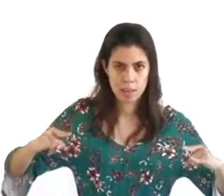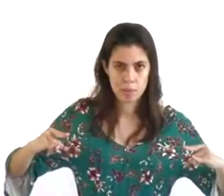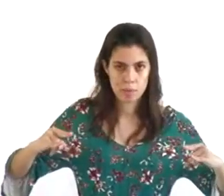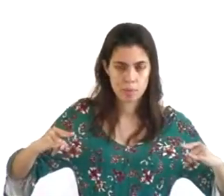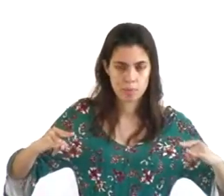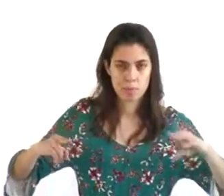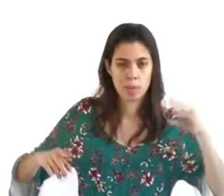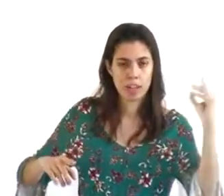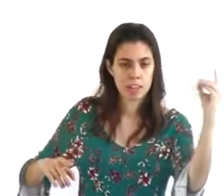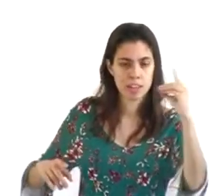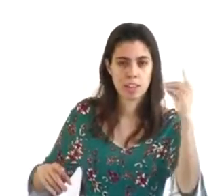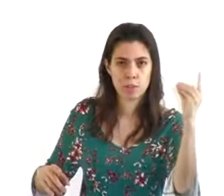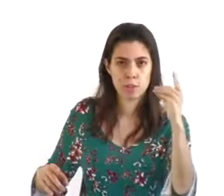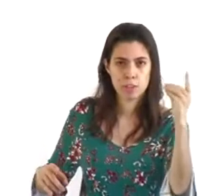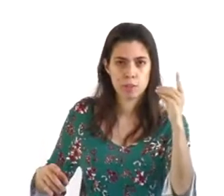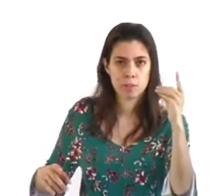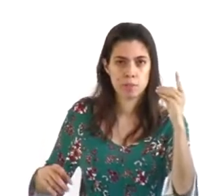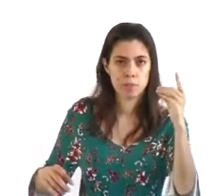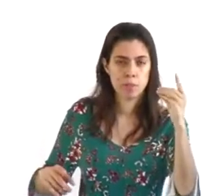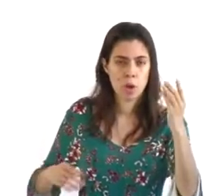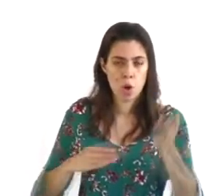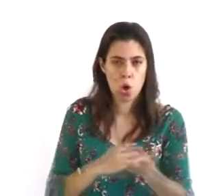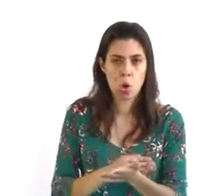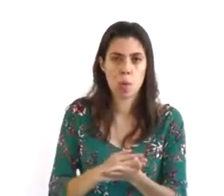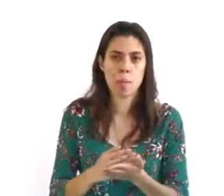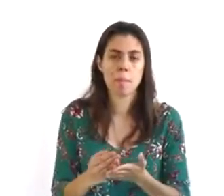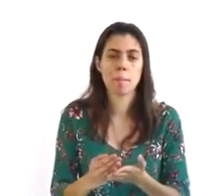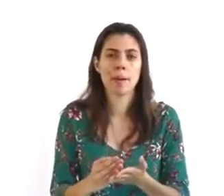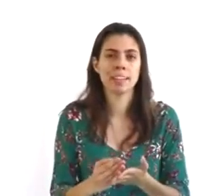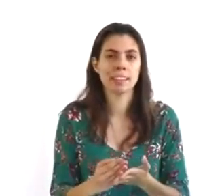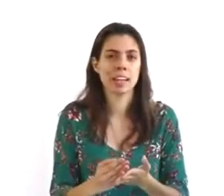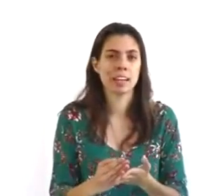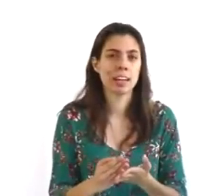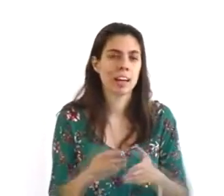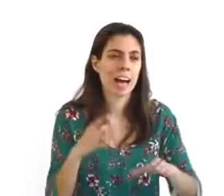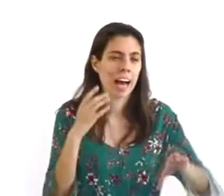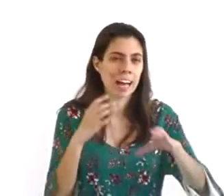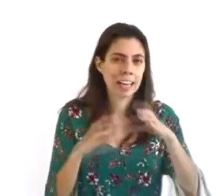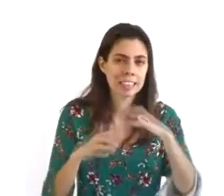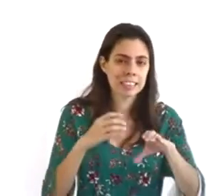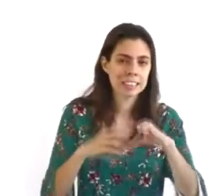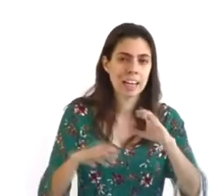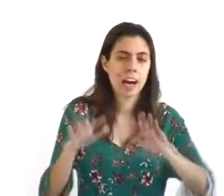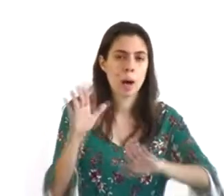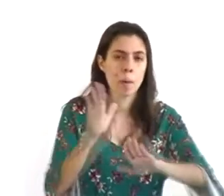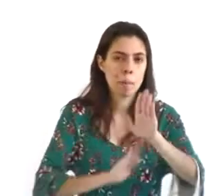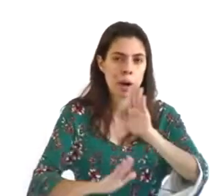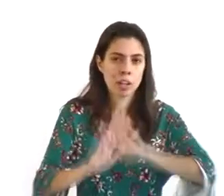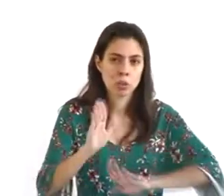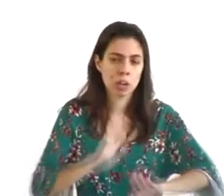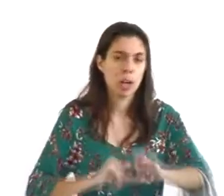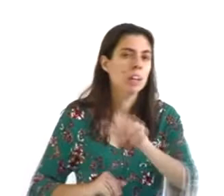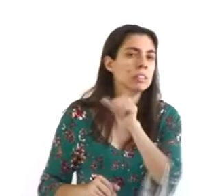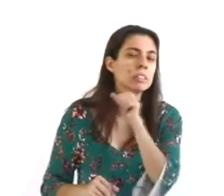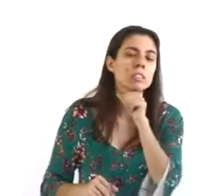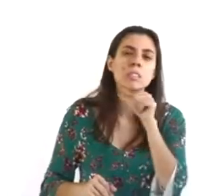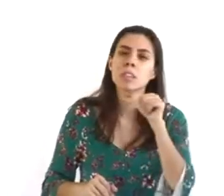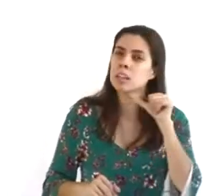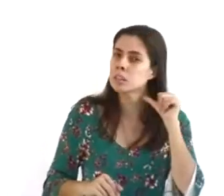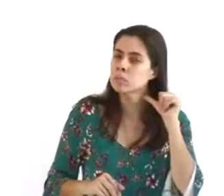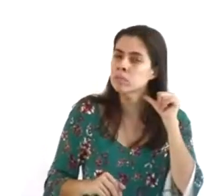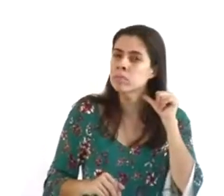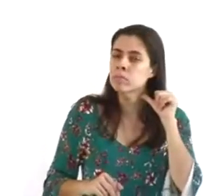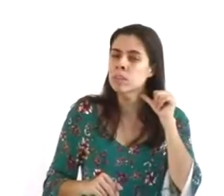Davi introduziu através de Asaf e seus irmãos a música na adoração no momento do sacrifício. E os cantores